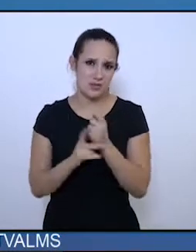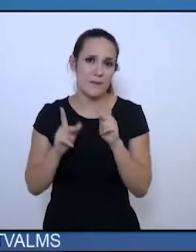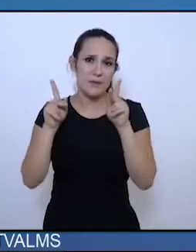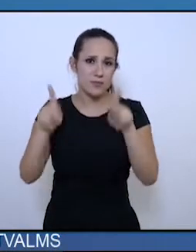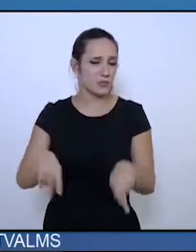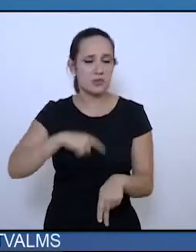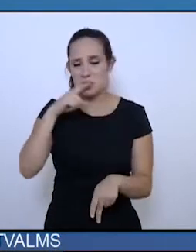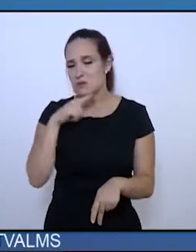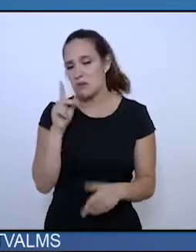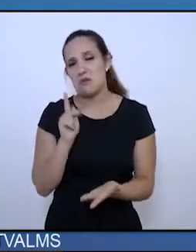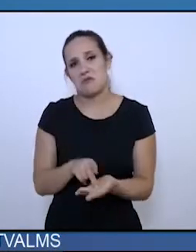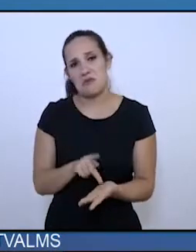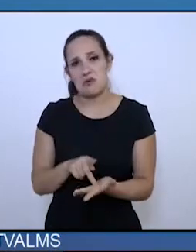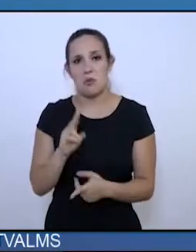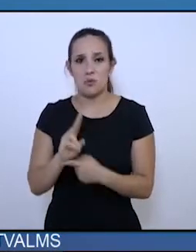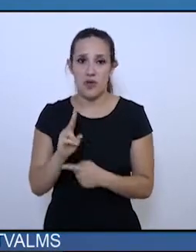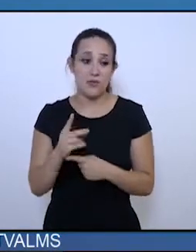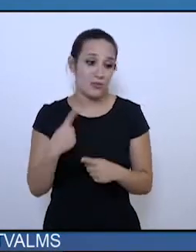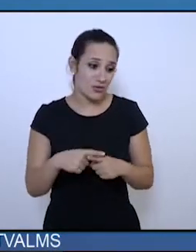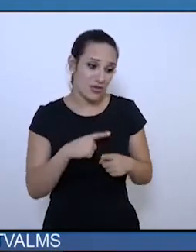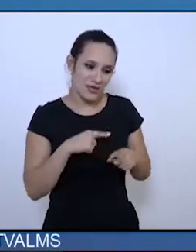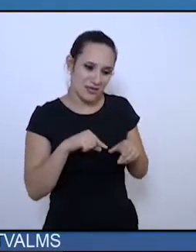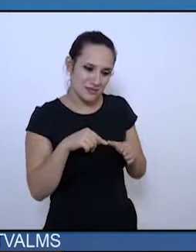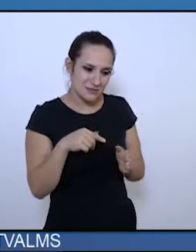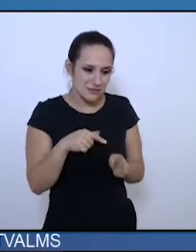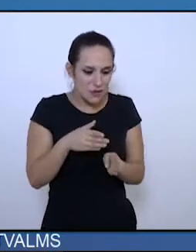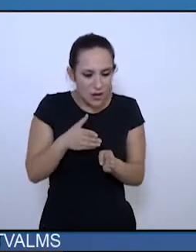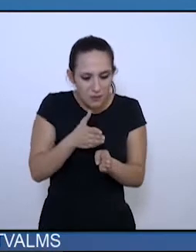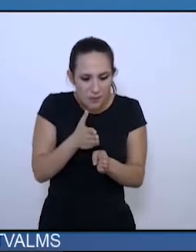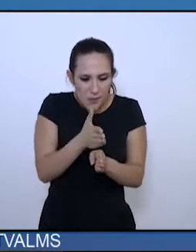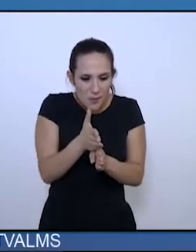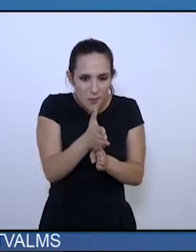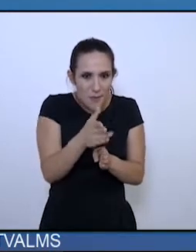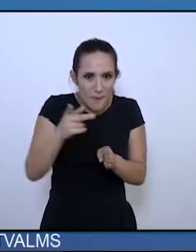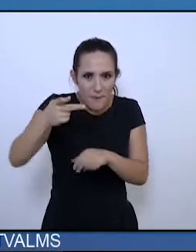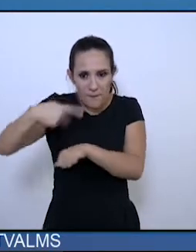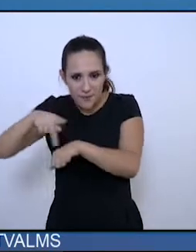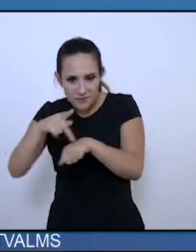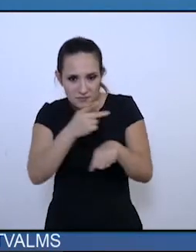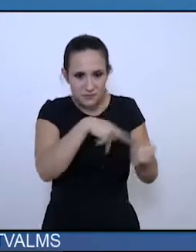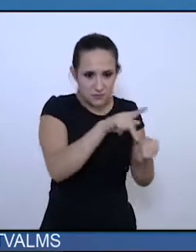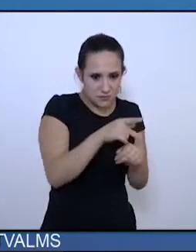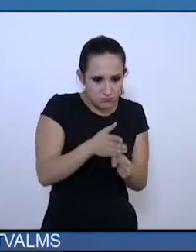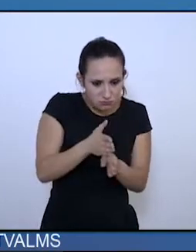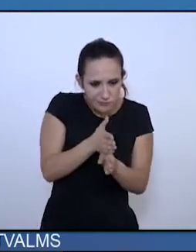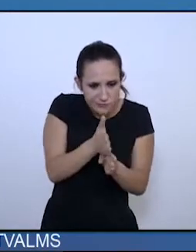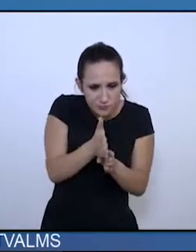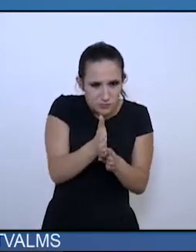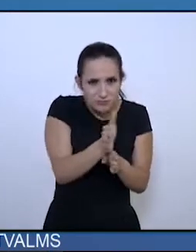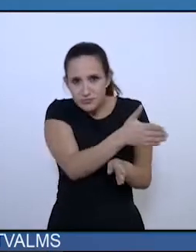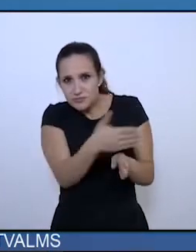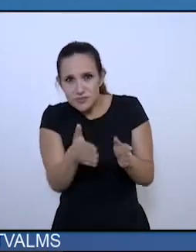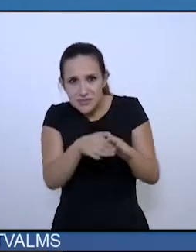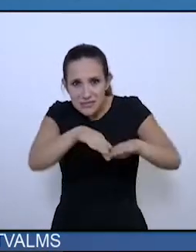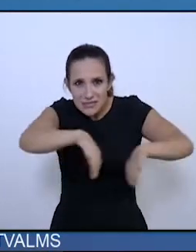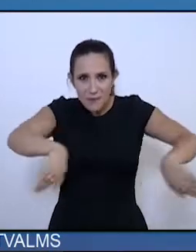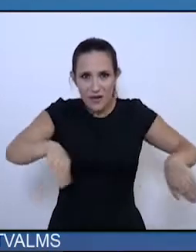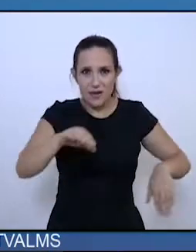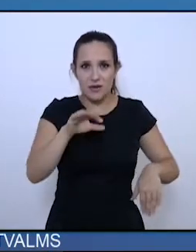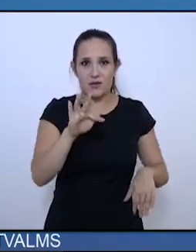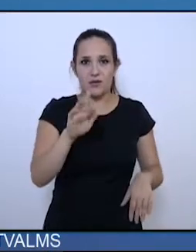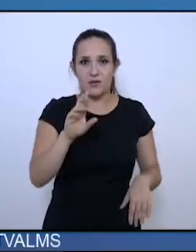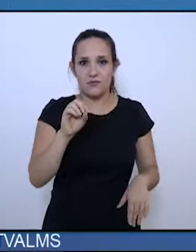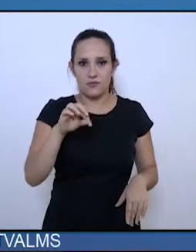cidades passam pela fronteira, afirma o general. É essencial mantermos a fronteira sob vigilância,